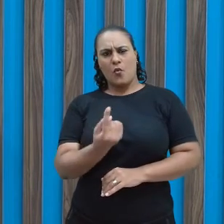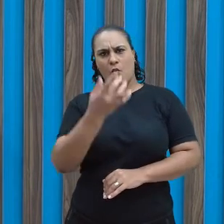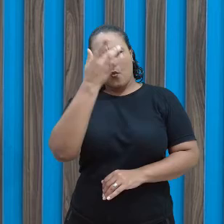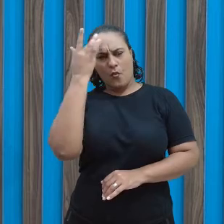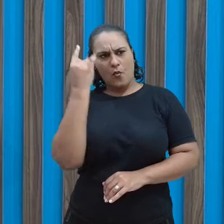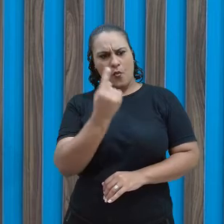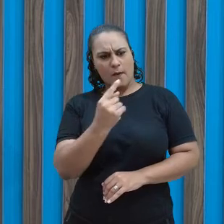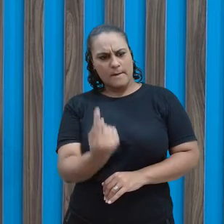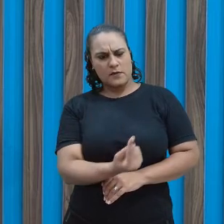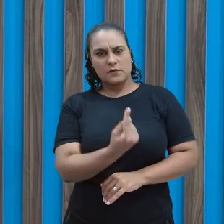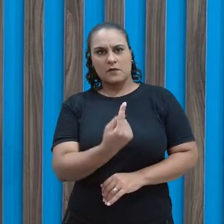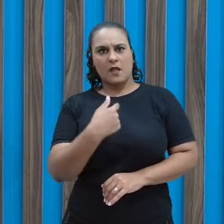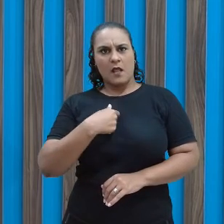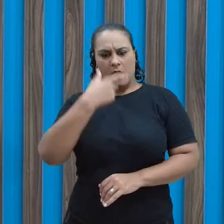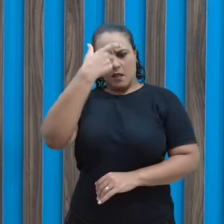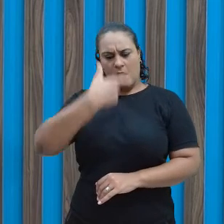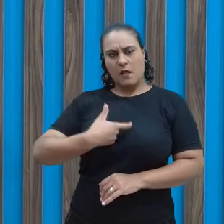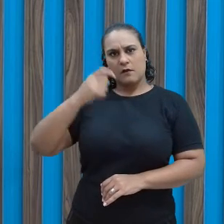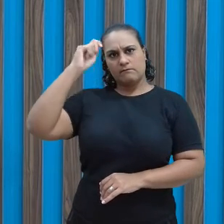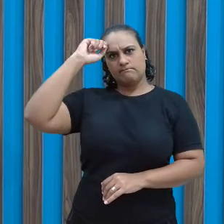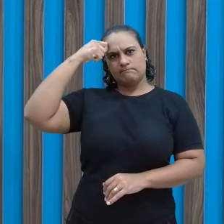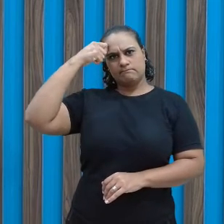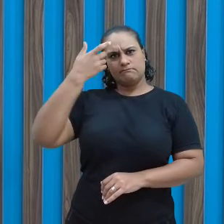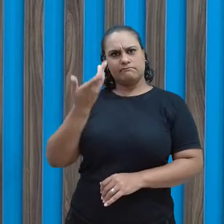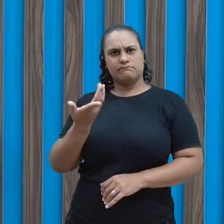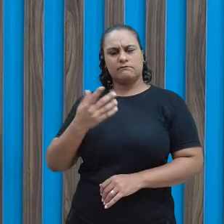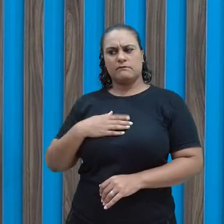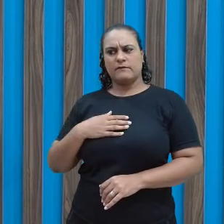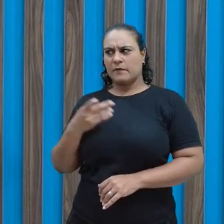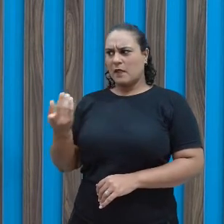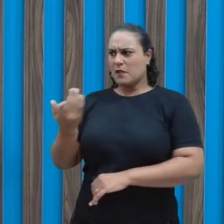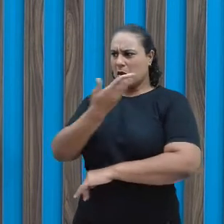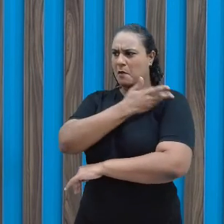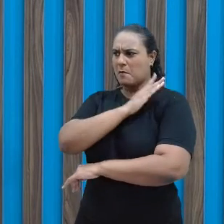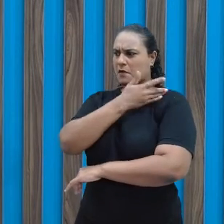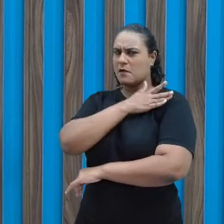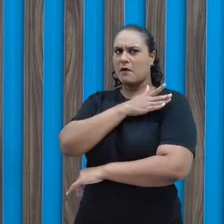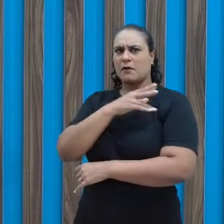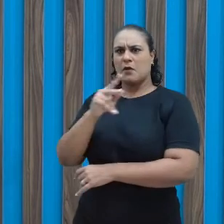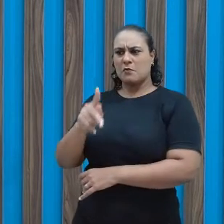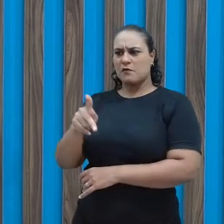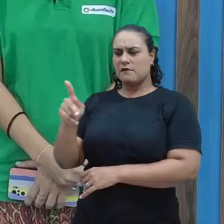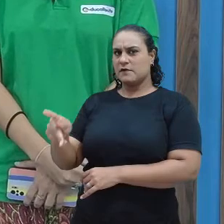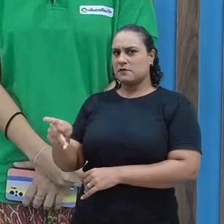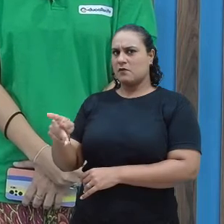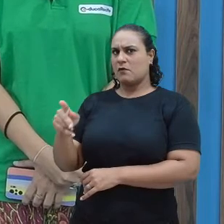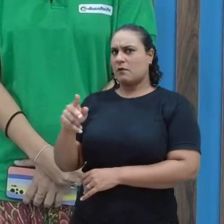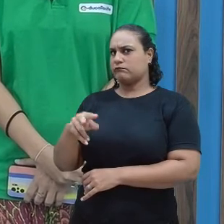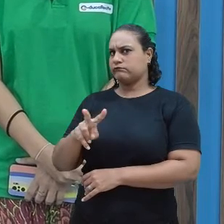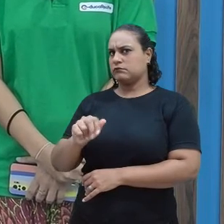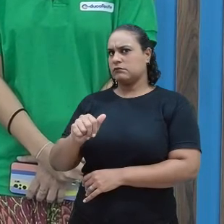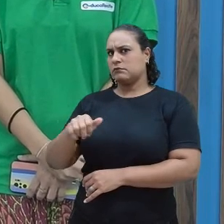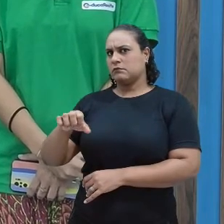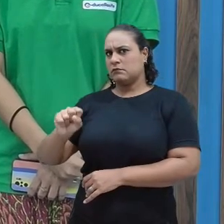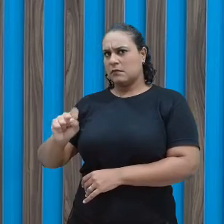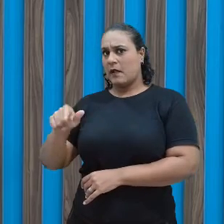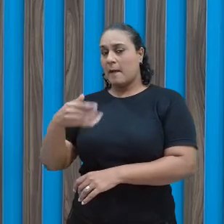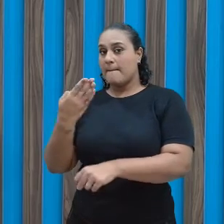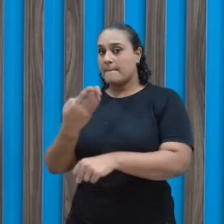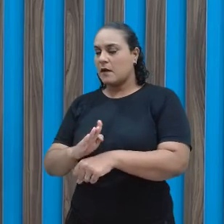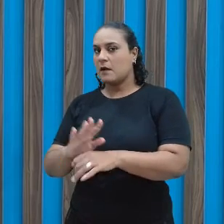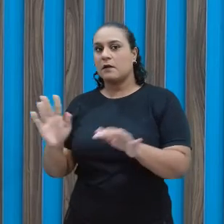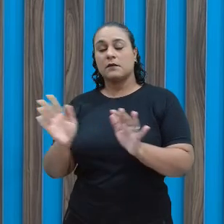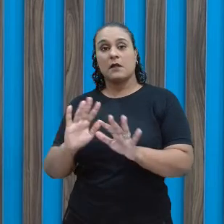Eu e Yolanda, que sou negra, tem uma atitude preconceituosa com a professora Vanessa, que é branca. Não é isso. Racismo é